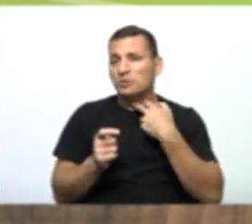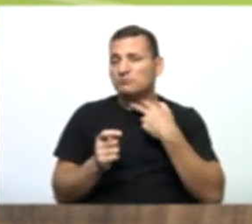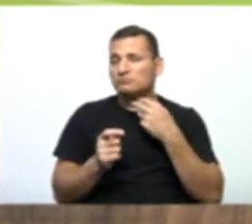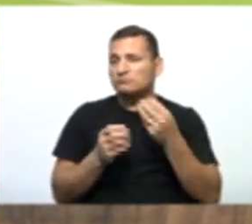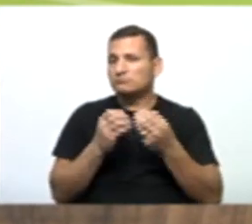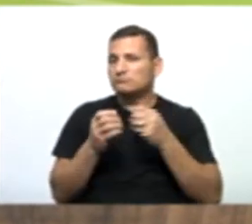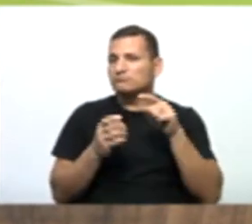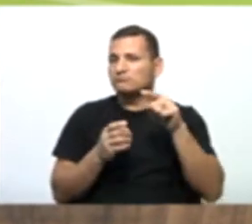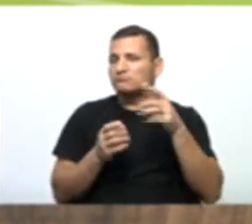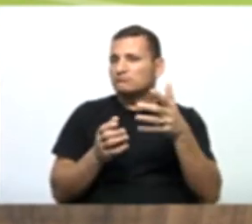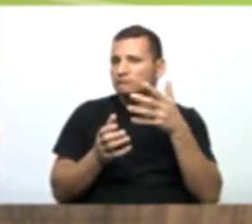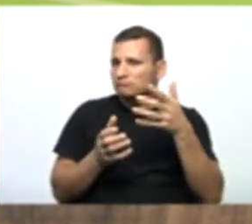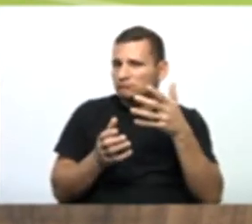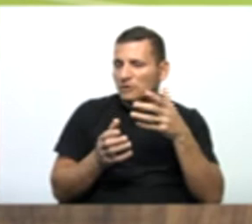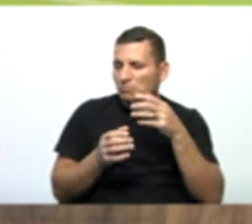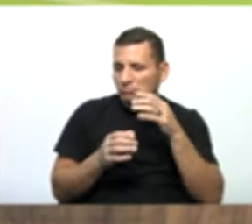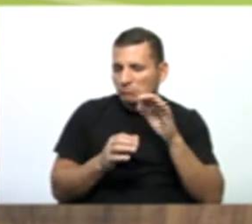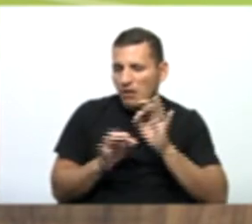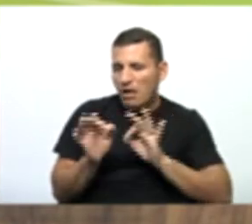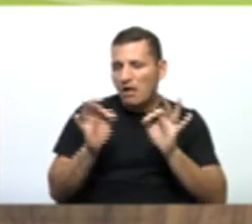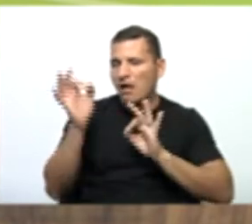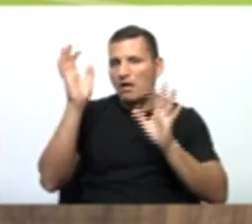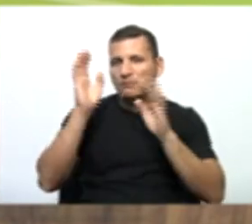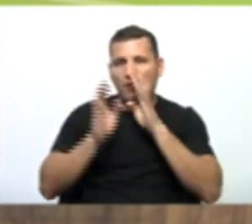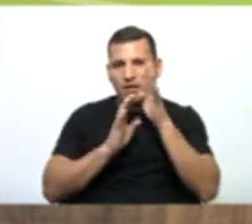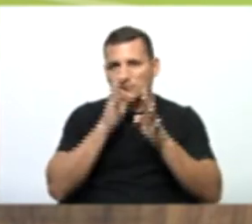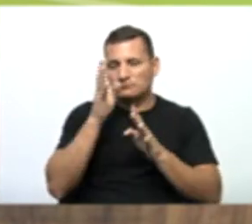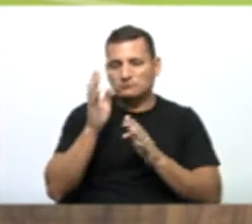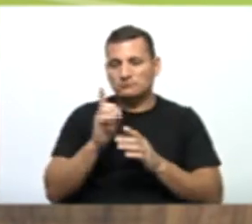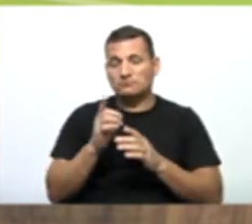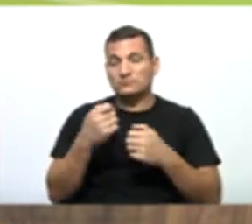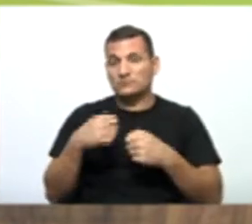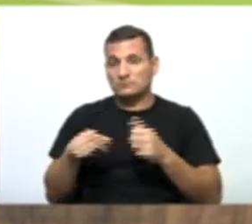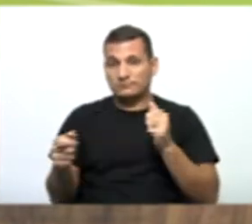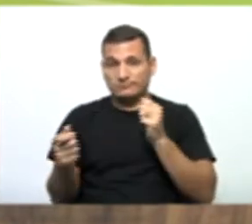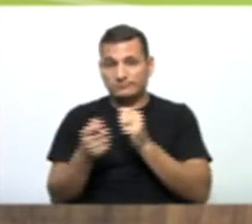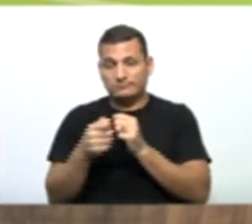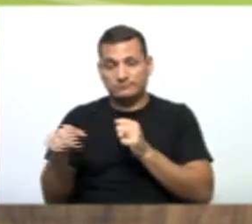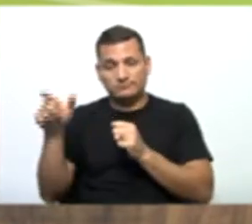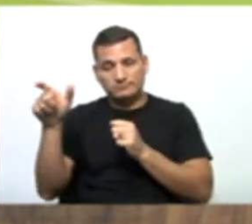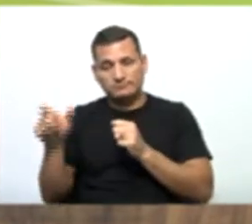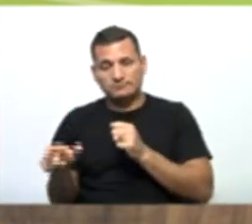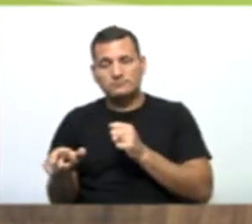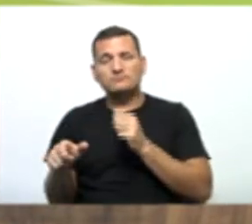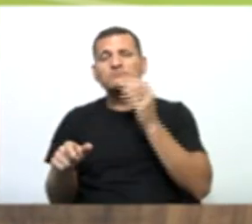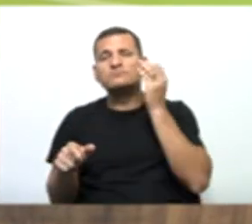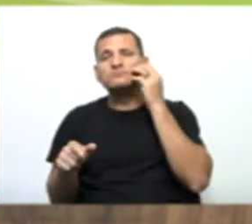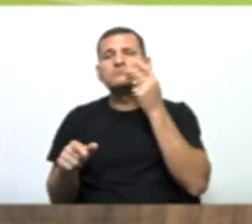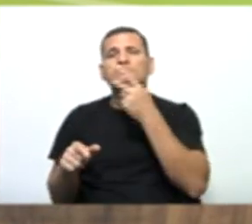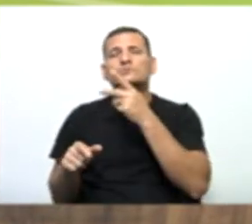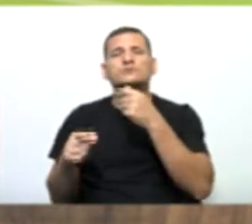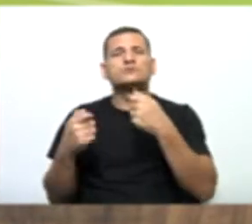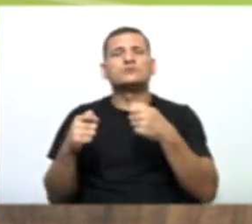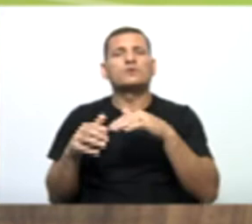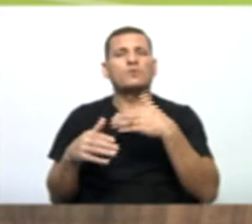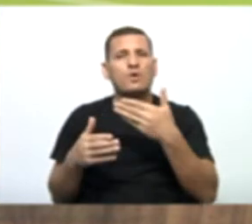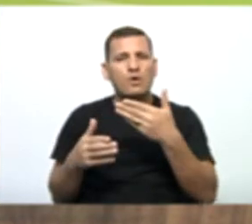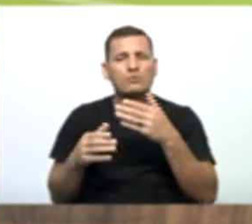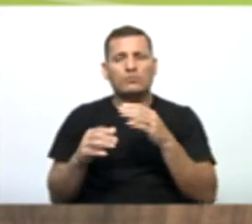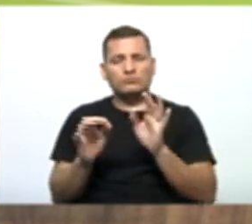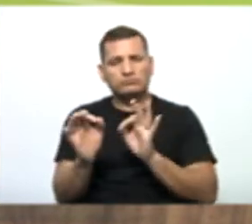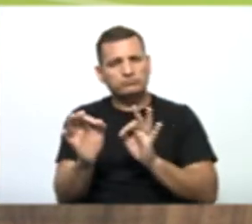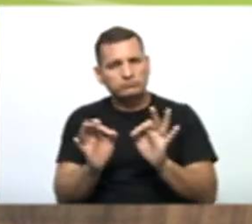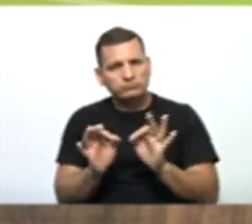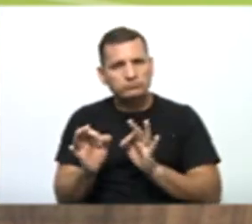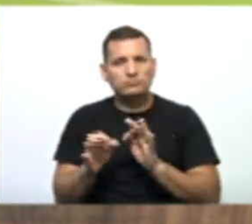você precisa planejar com o seu cliente, ver quais são as necessidades dele e colocar isso da melhor forma possível.